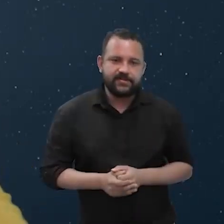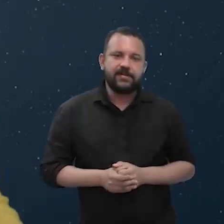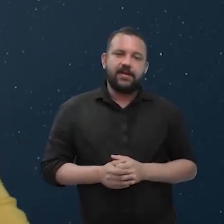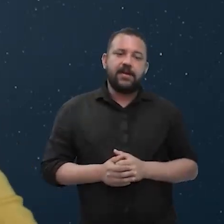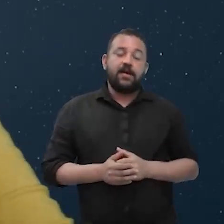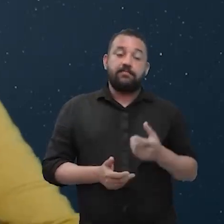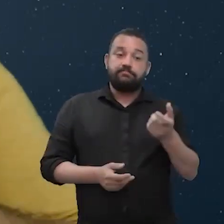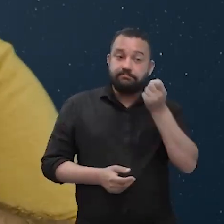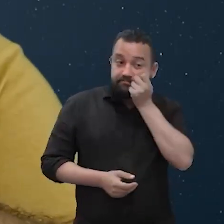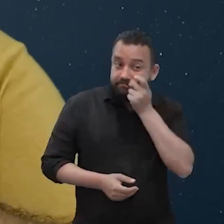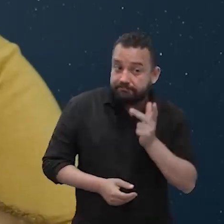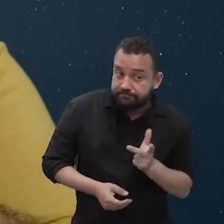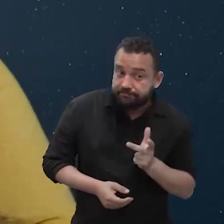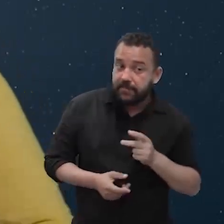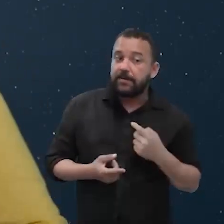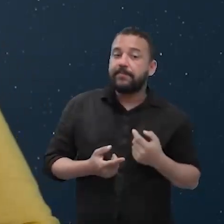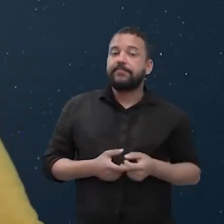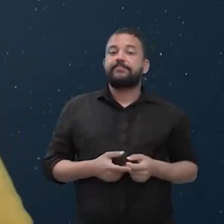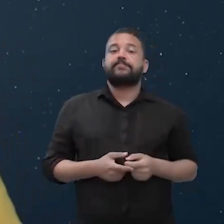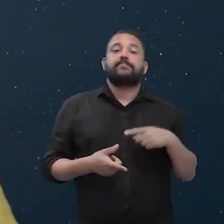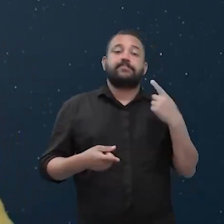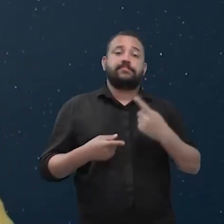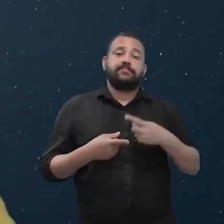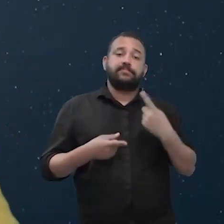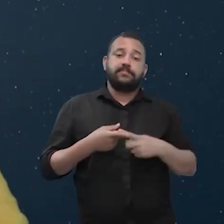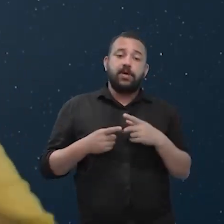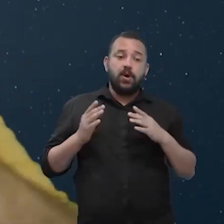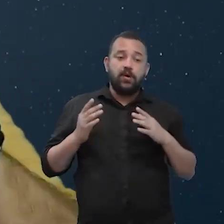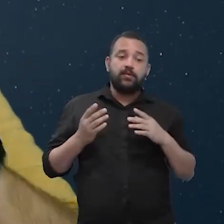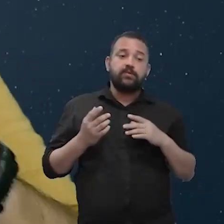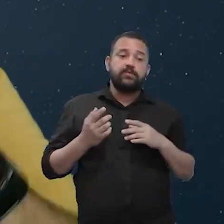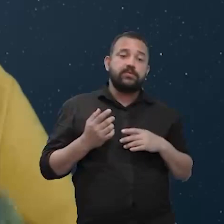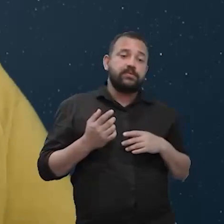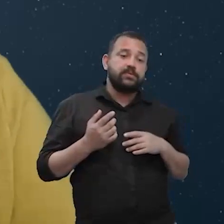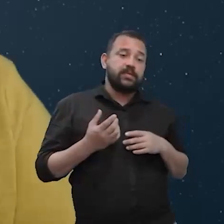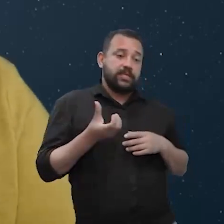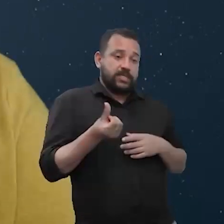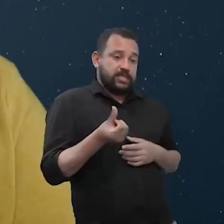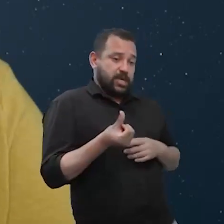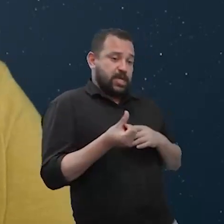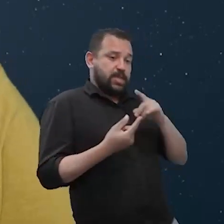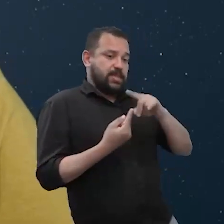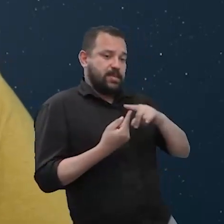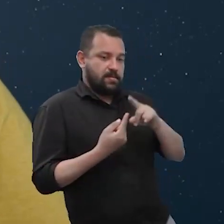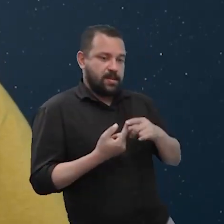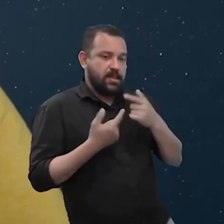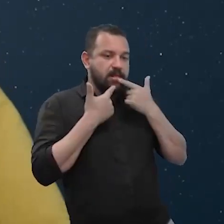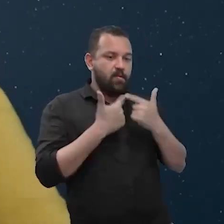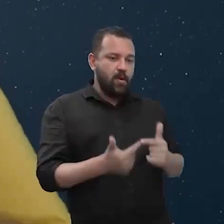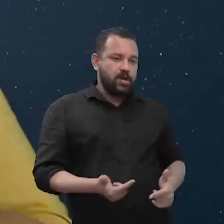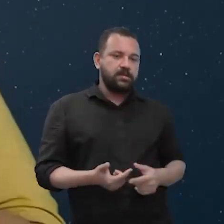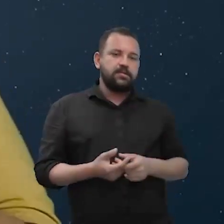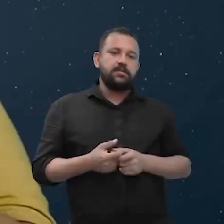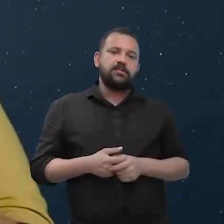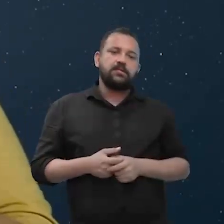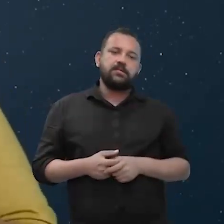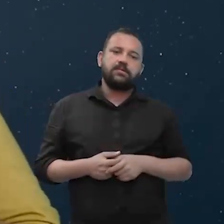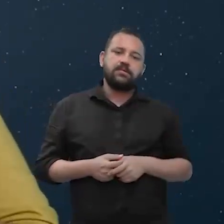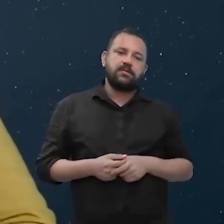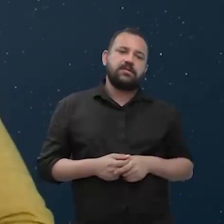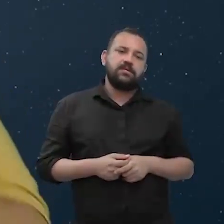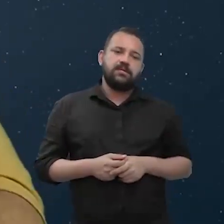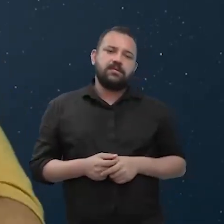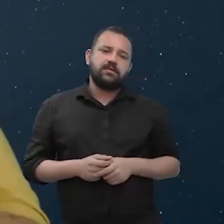atento, por quê? Porque as funções da linguagem, não é? As 6 funções, o que é que acontece? Não existe